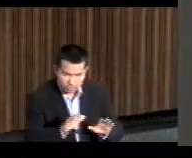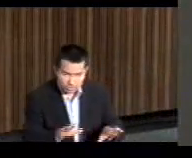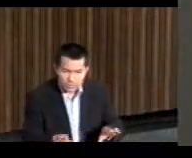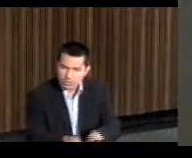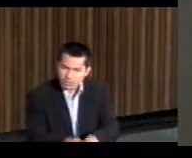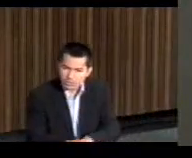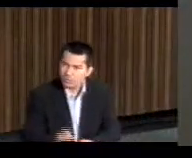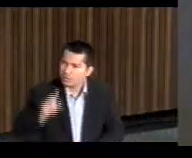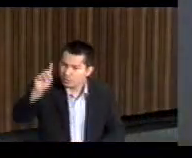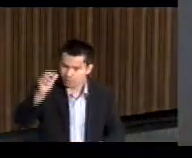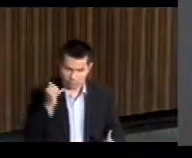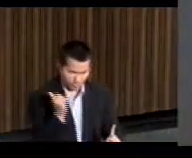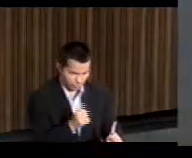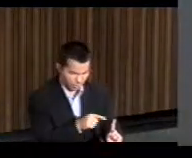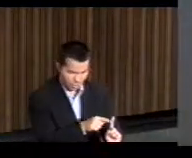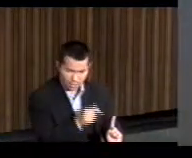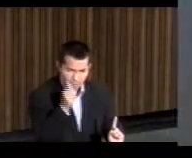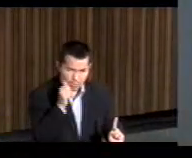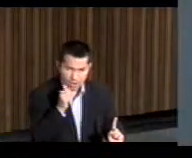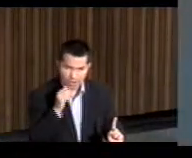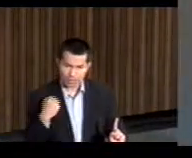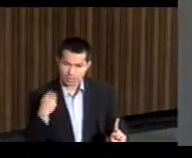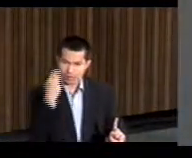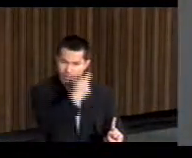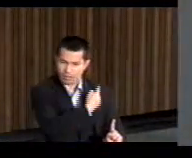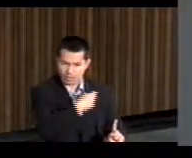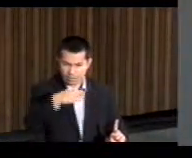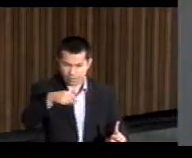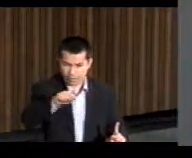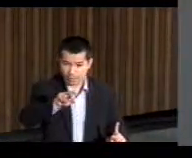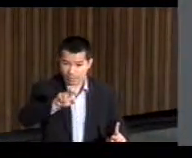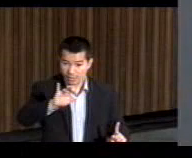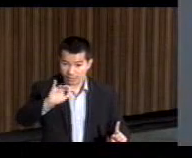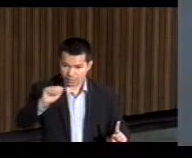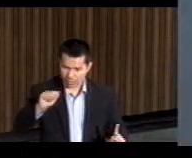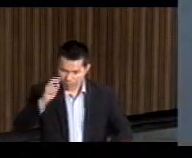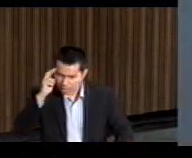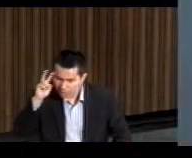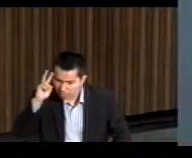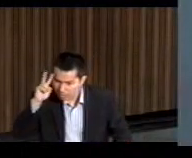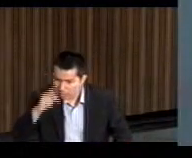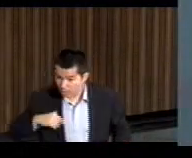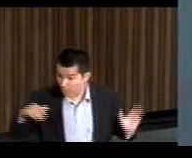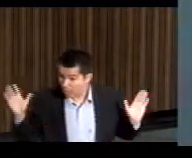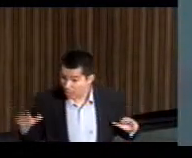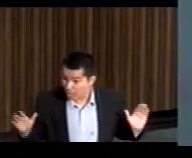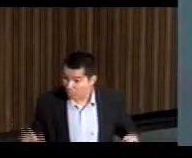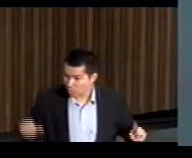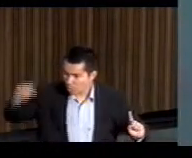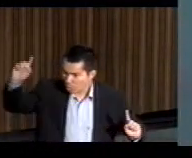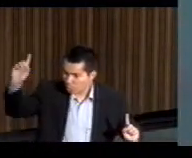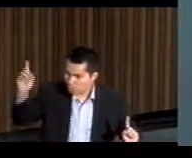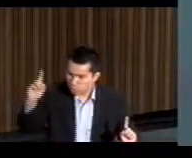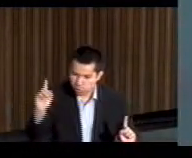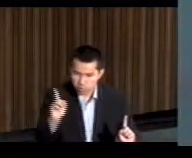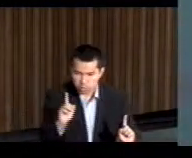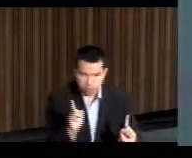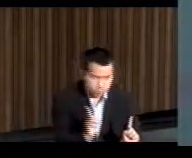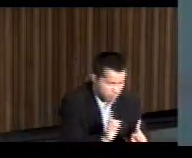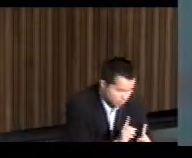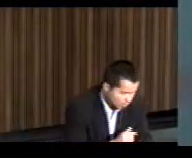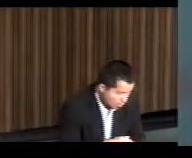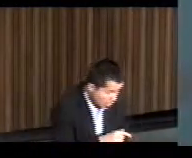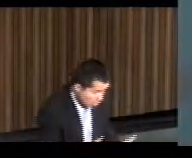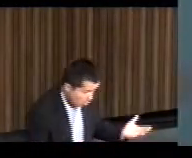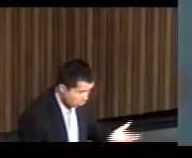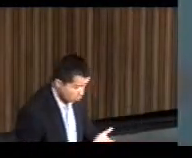mãe de Jesus, quando o anjo da anunciação foi para ela, lembra disso? E disse: olha, você vai conceber um